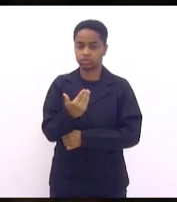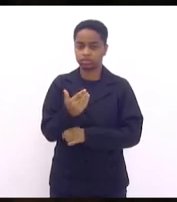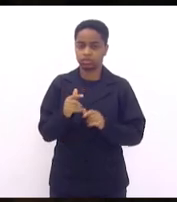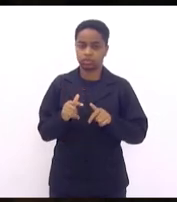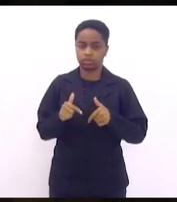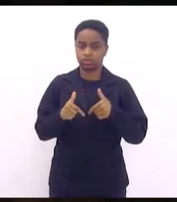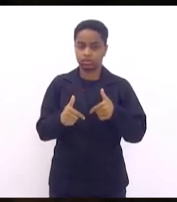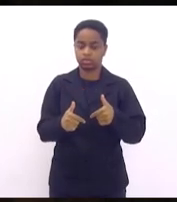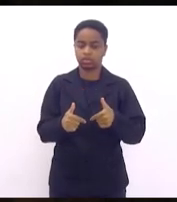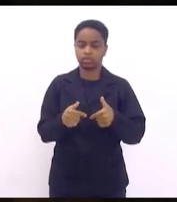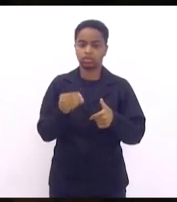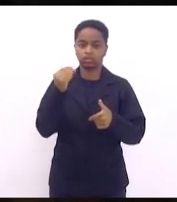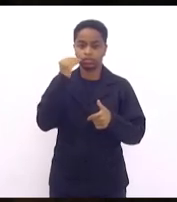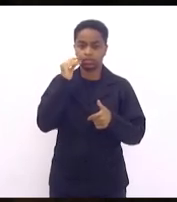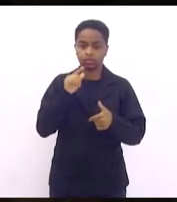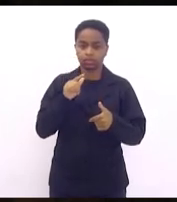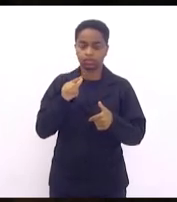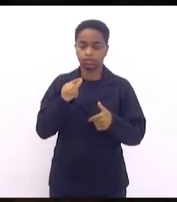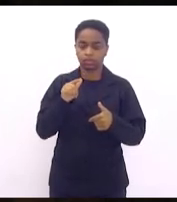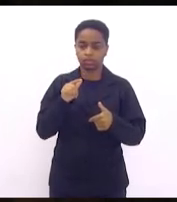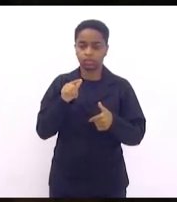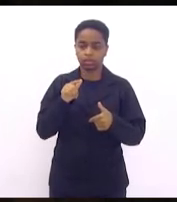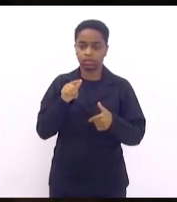providências para realizar urgentemente